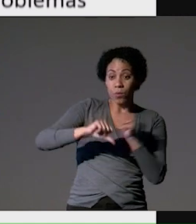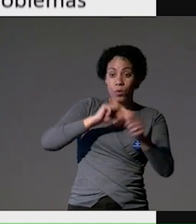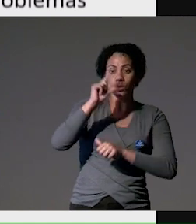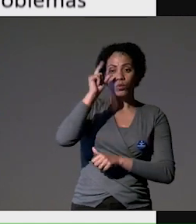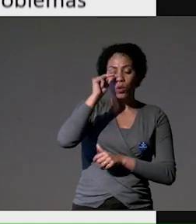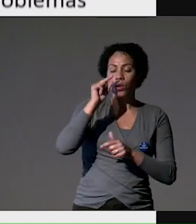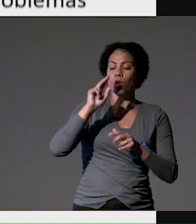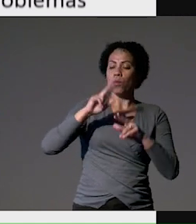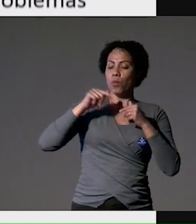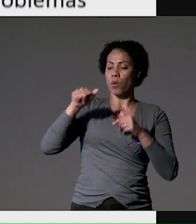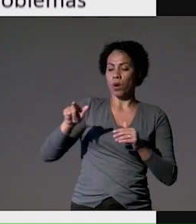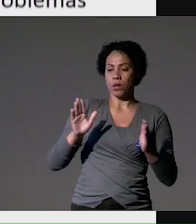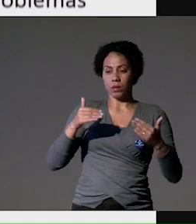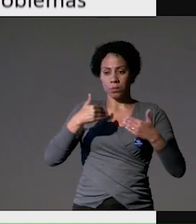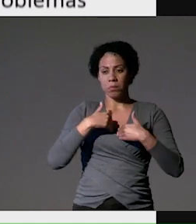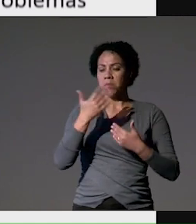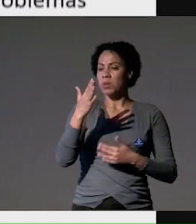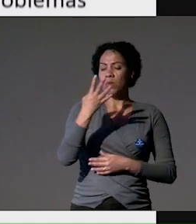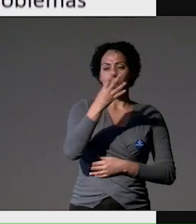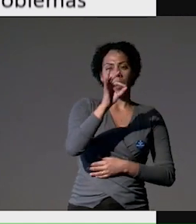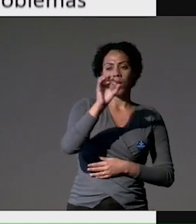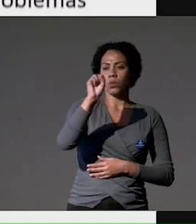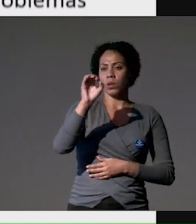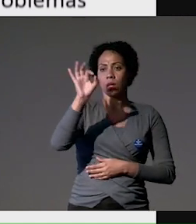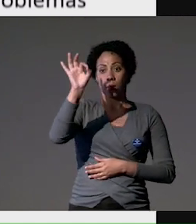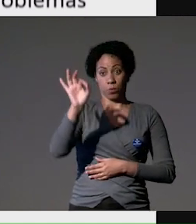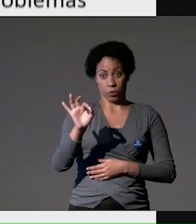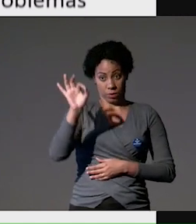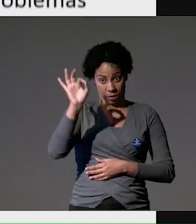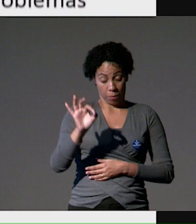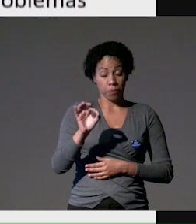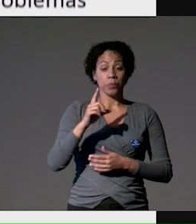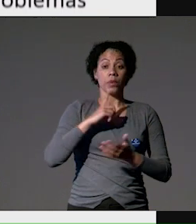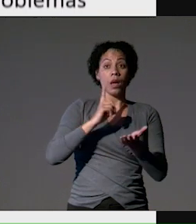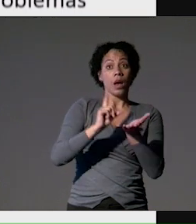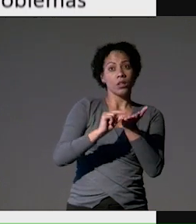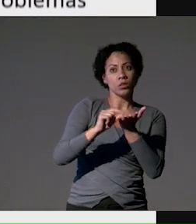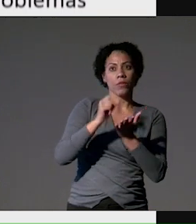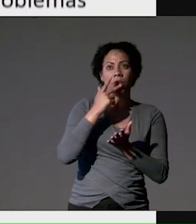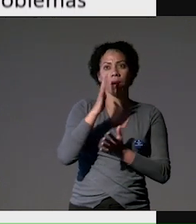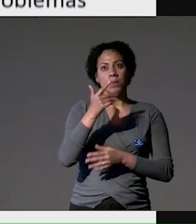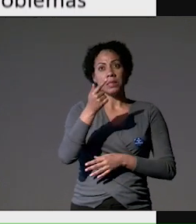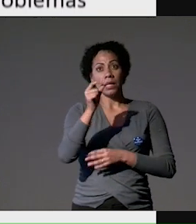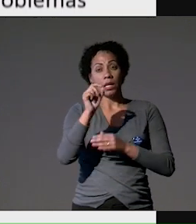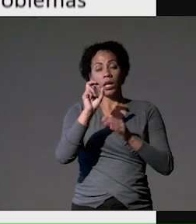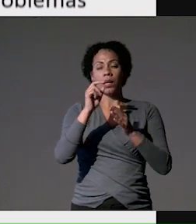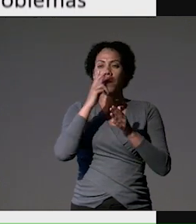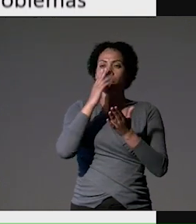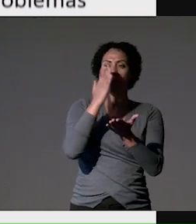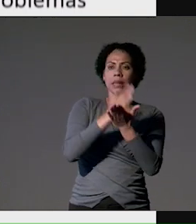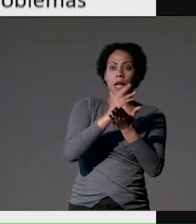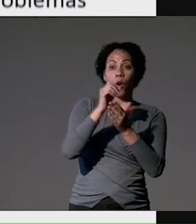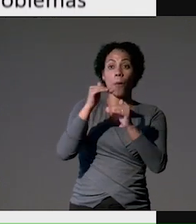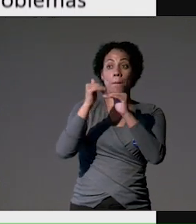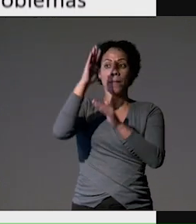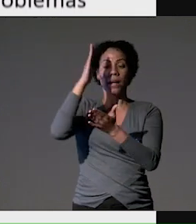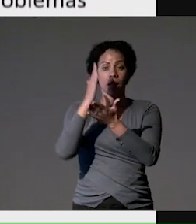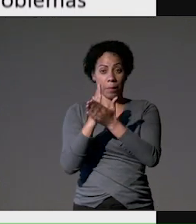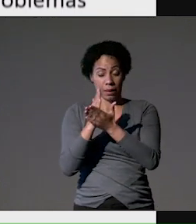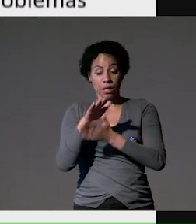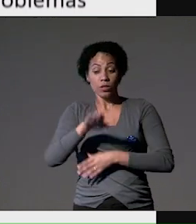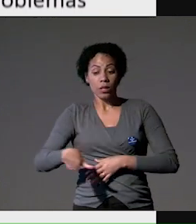espectro autista até de 40% a 80%. Tem alguns artigos que já falam que você tem pelo menos metade ou mais da metade das crianças que tem problema com